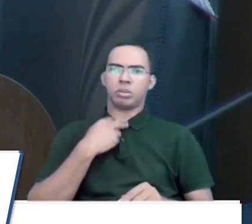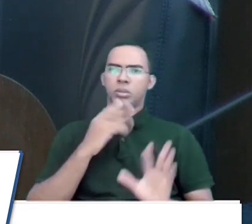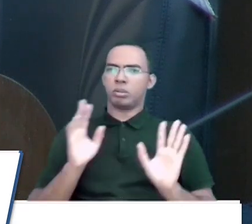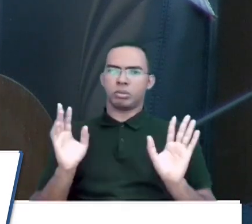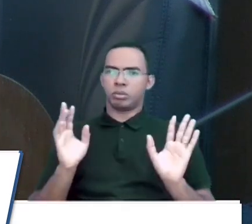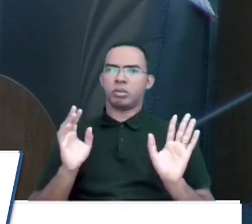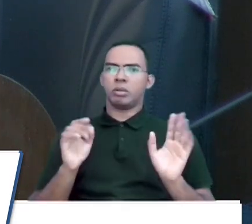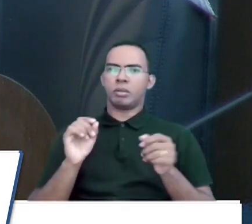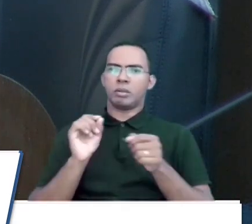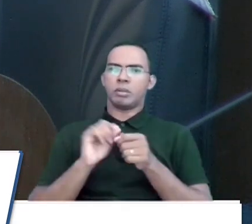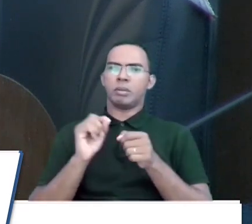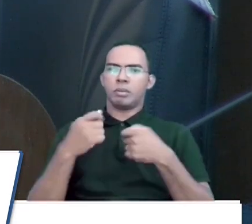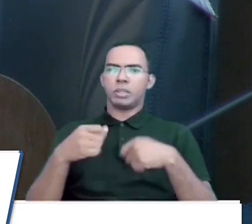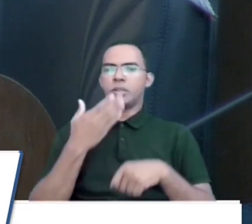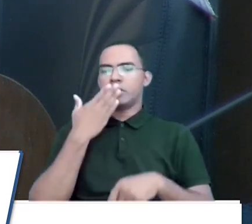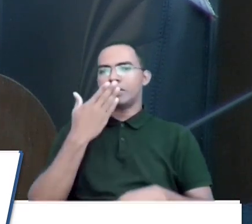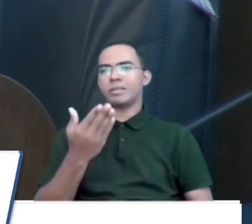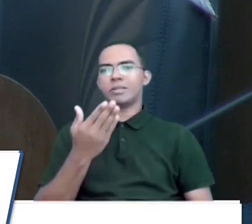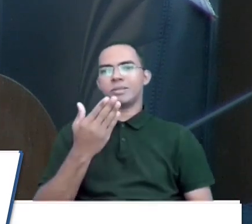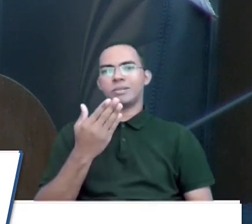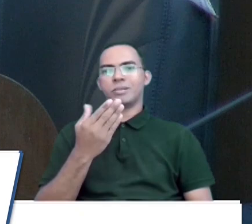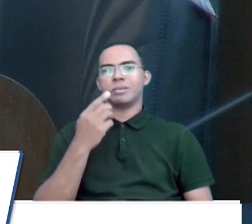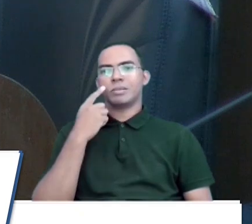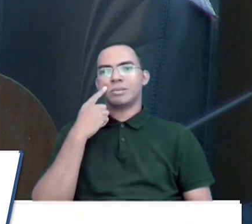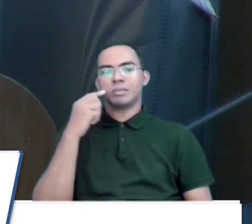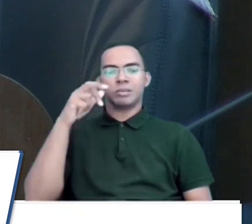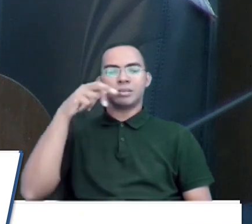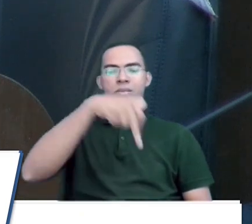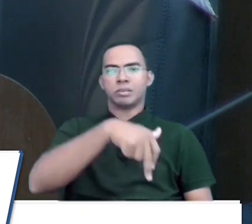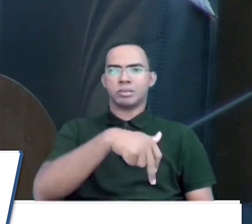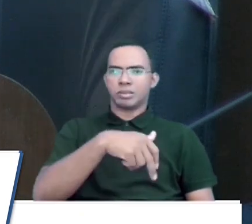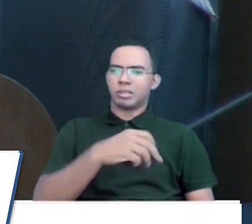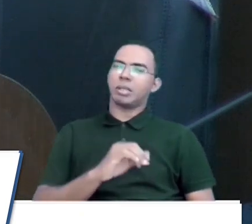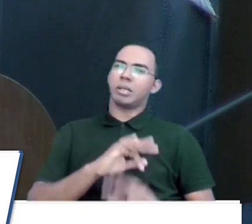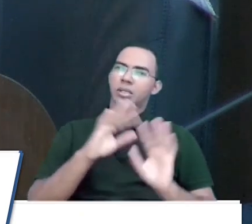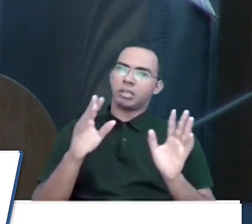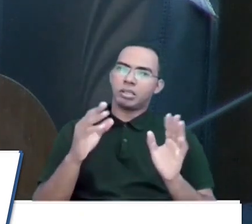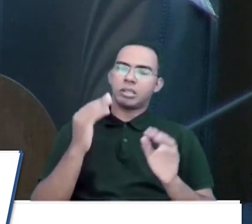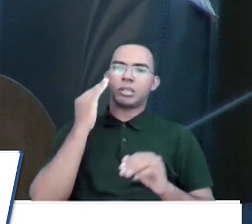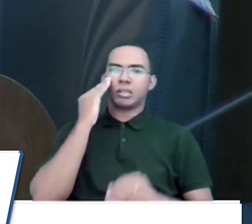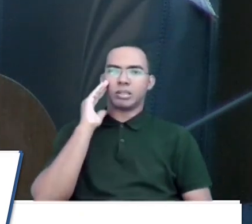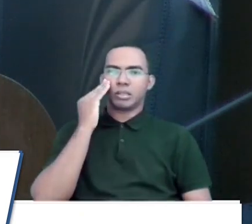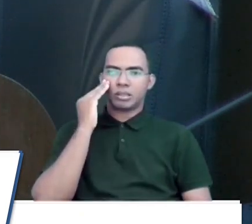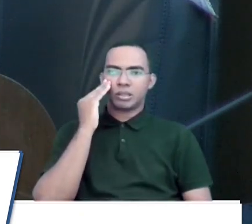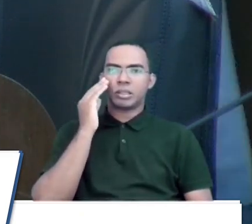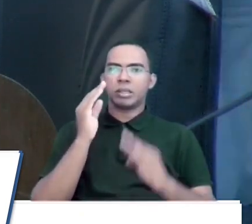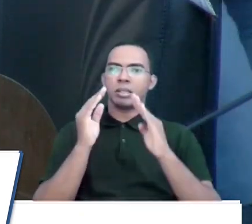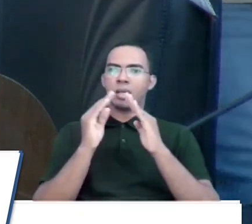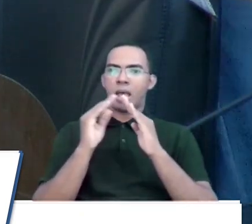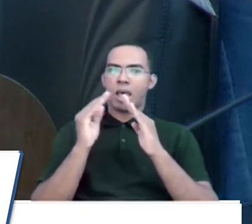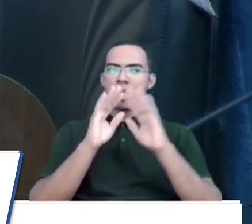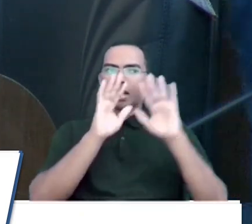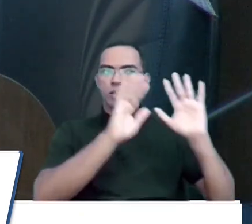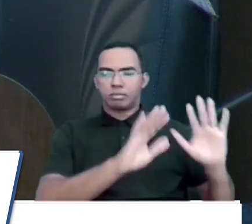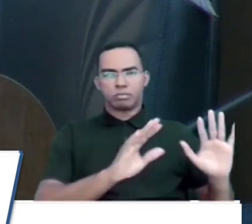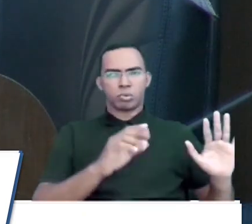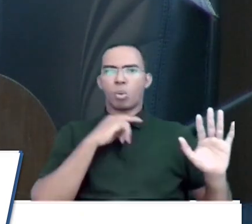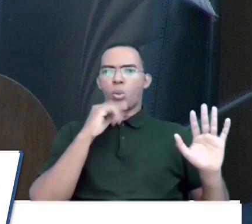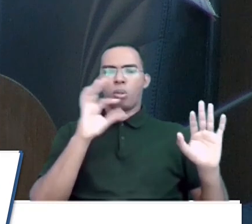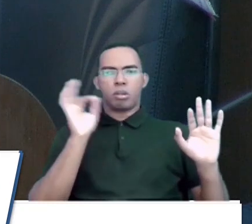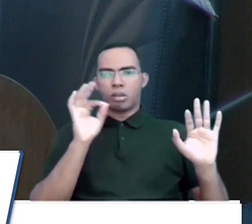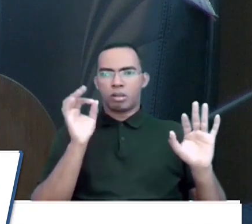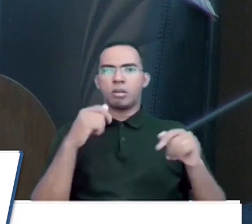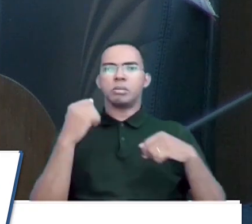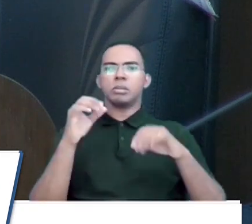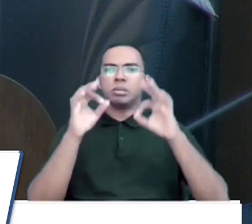que fazer uma solicitação para você entrar. Óbvio que a gente considera a casa aquilo lá, não tenha dúvida. Tem que fazer